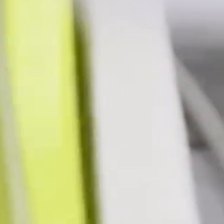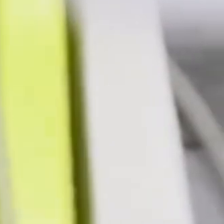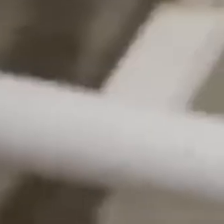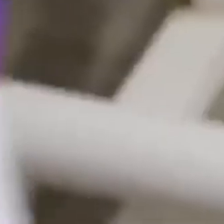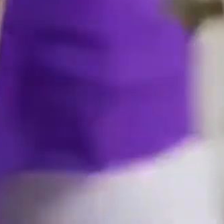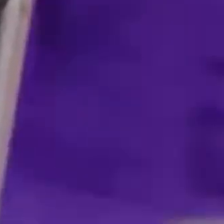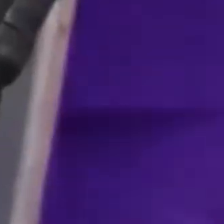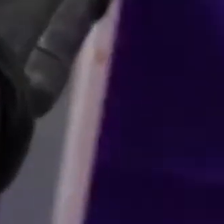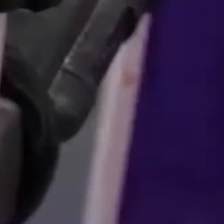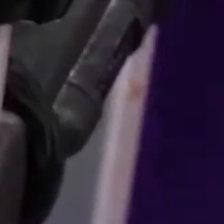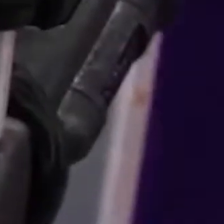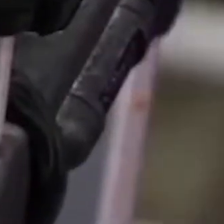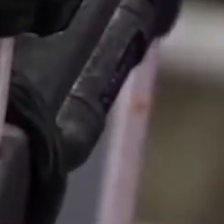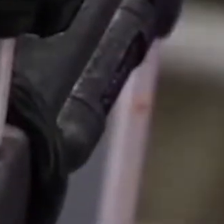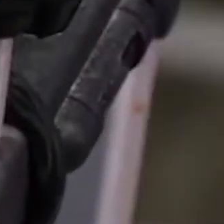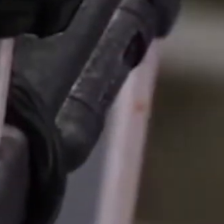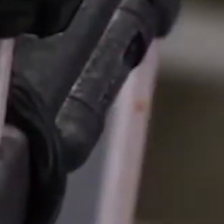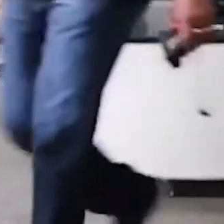Tchau.